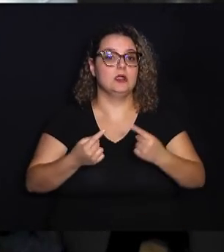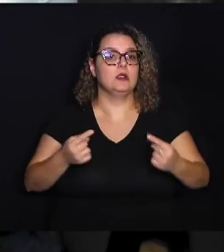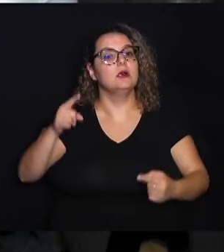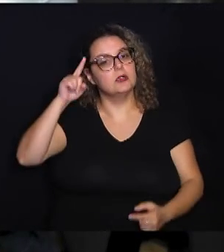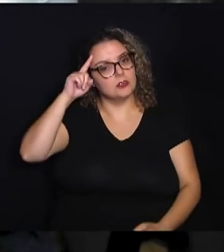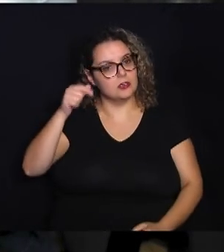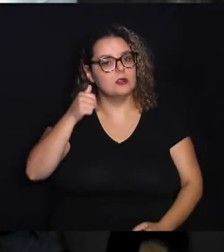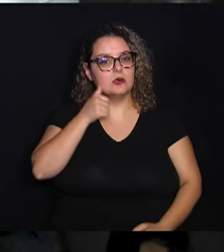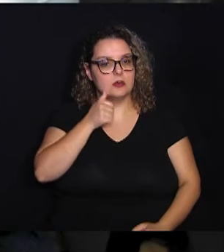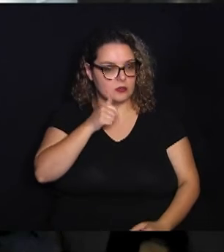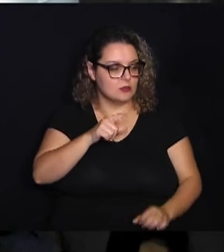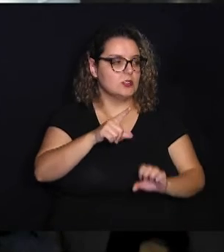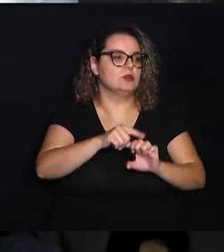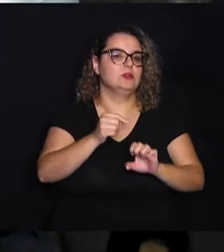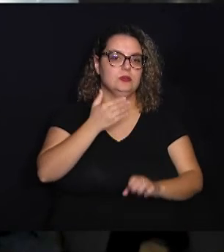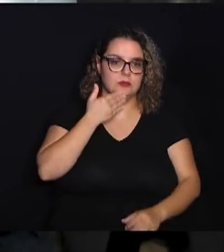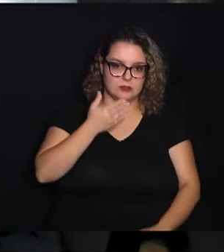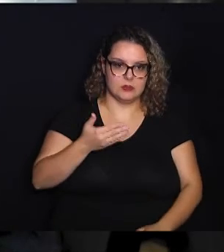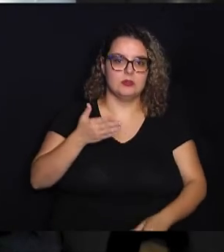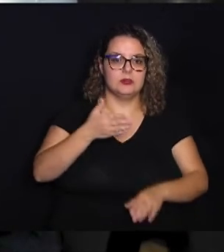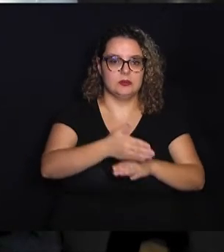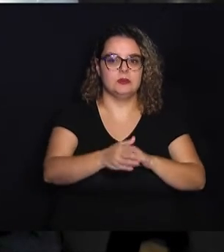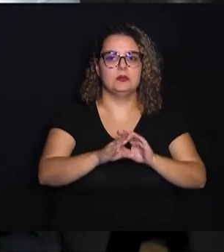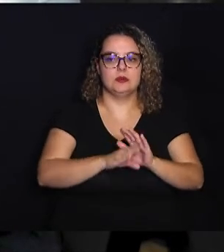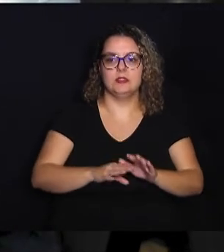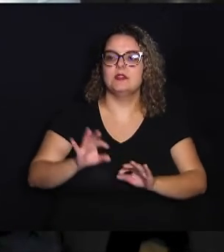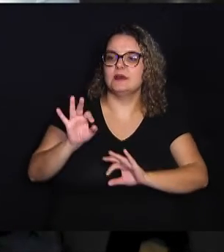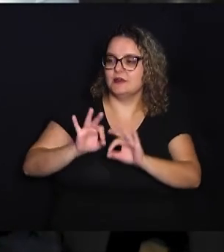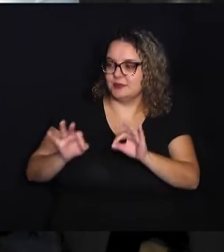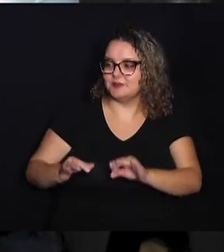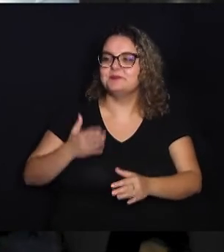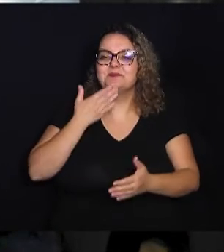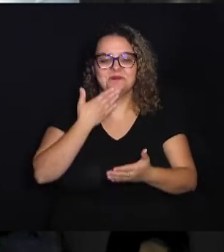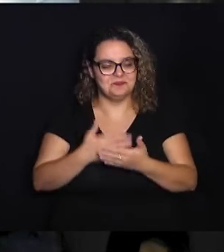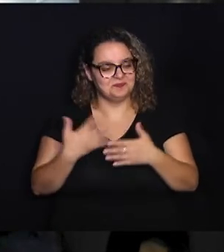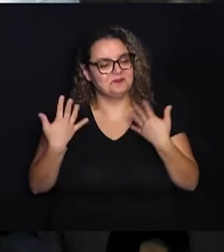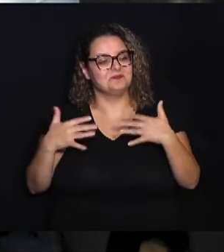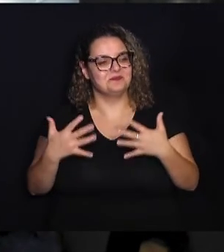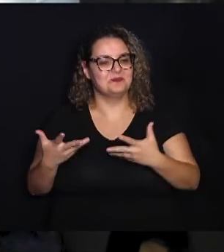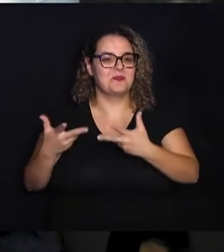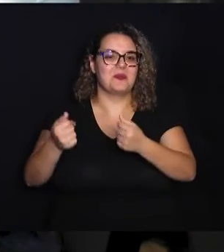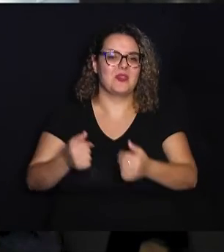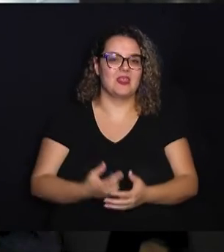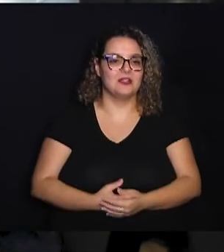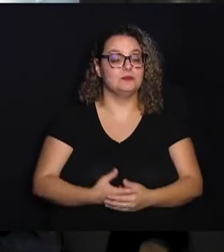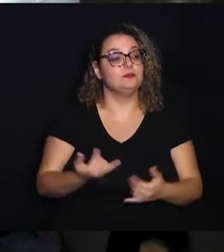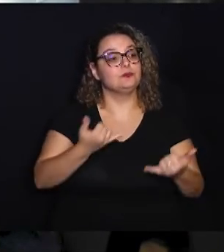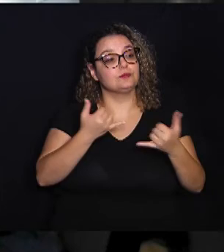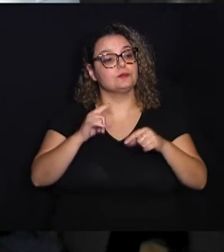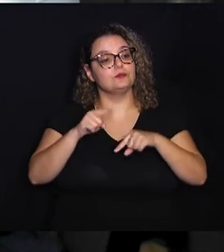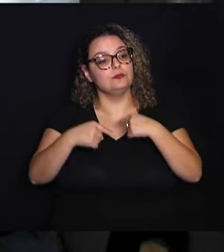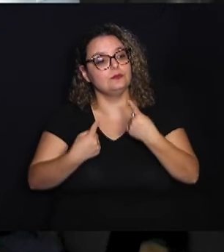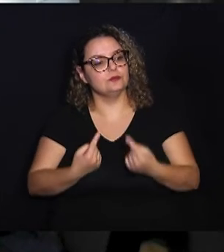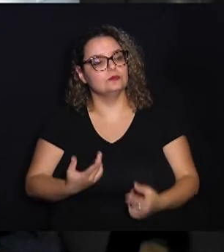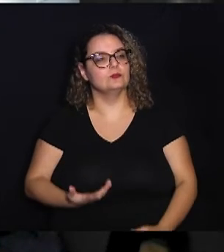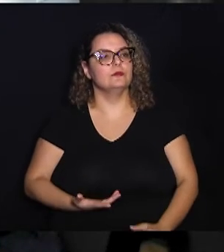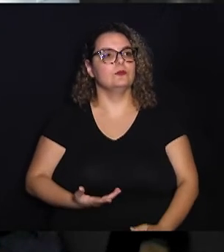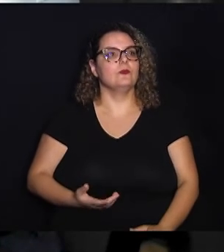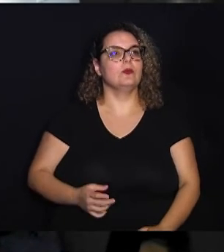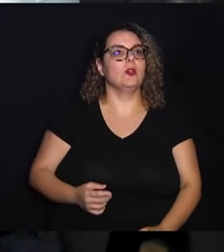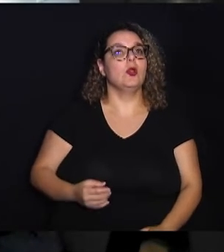tem mulheres empreendedoras pedindo para entrar no programa. Esse projeto, né, surpreende, né? Maravilhoso. Mas me fala de um modo geral,